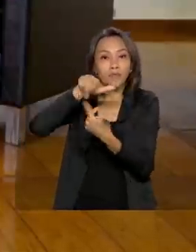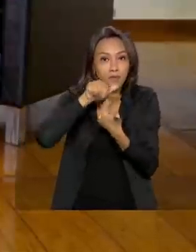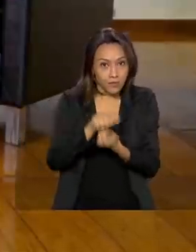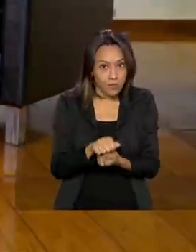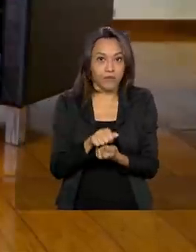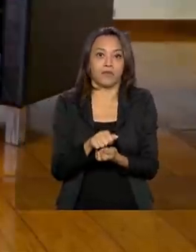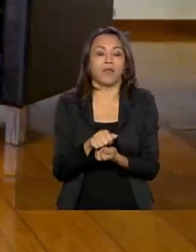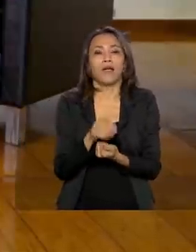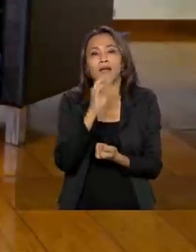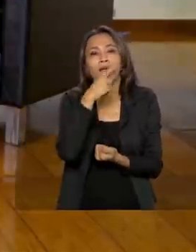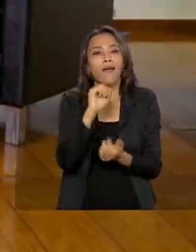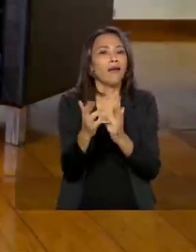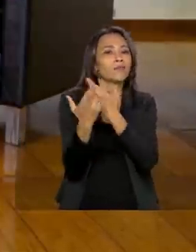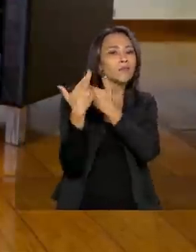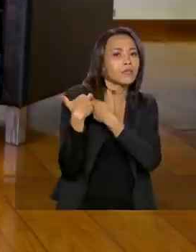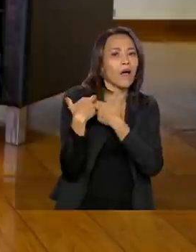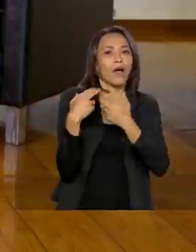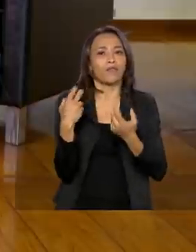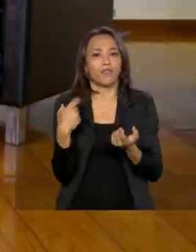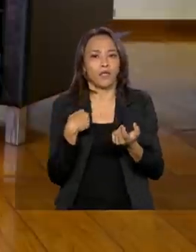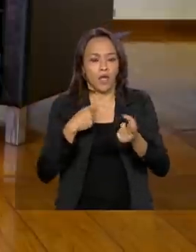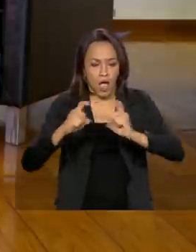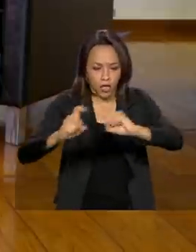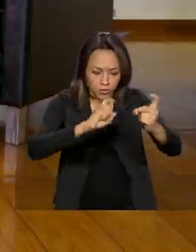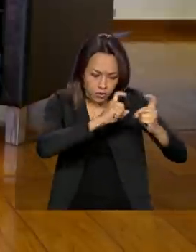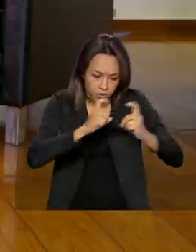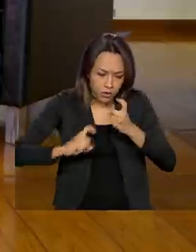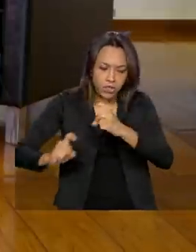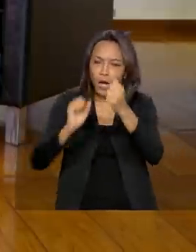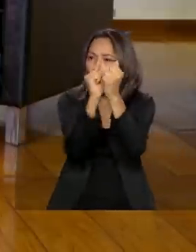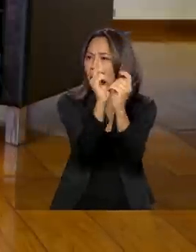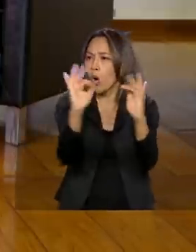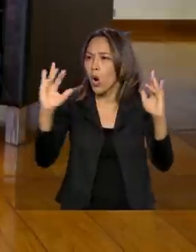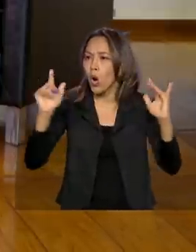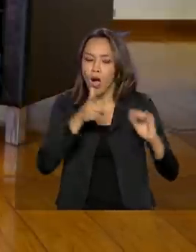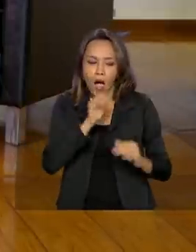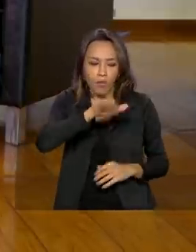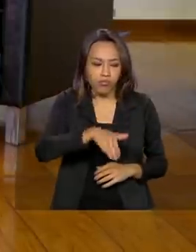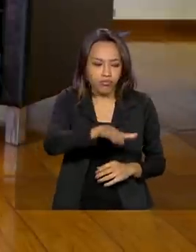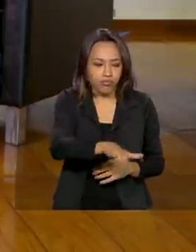operação mais adequada, com melhores investimentos, mais